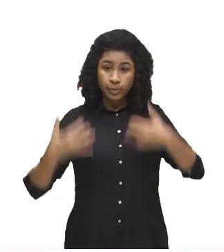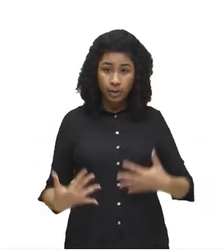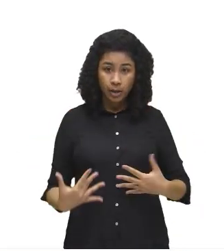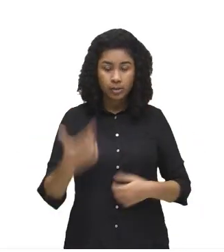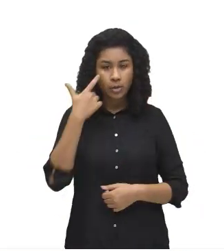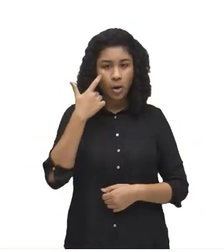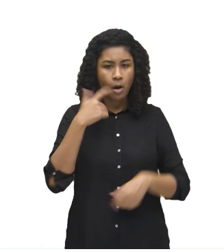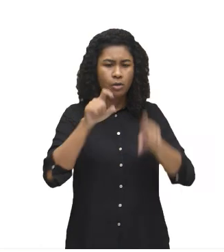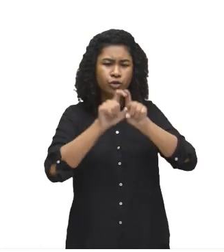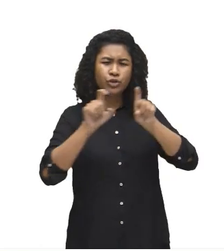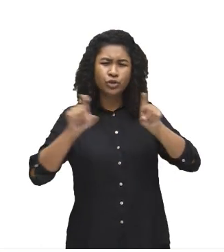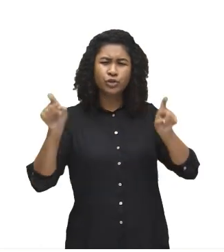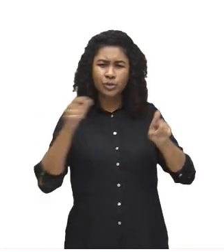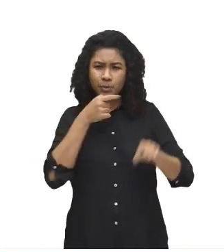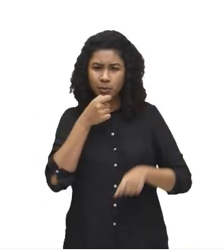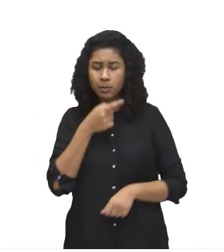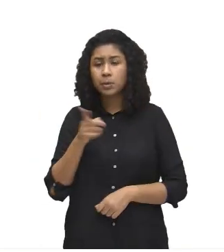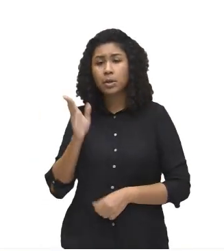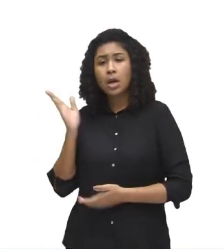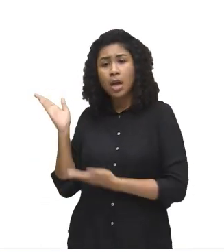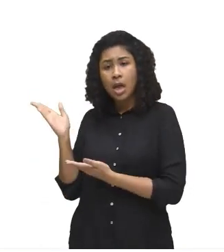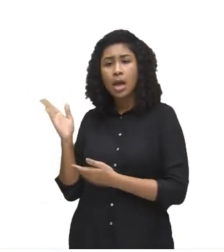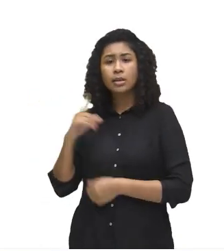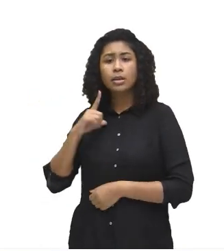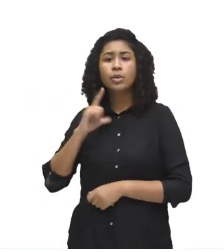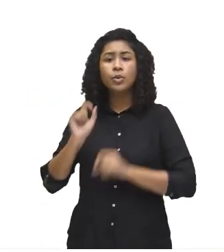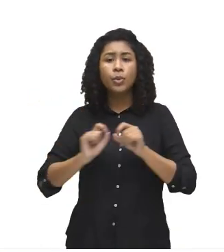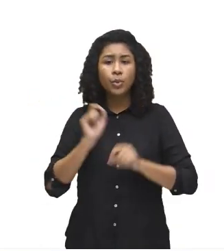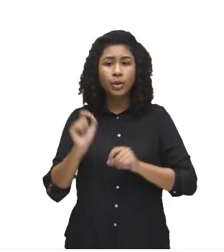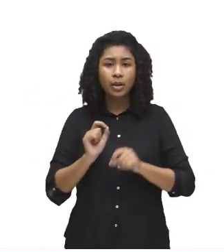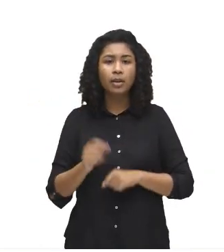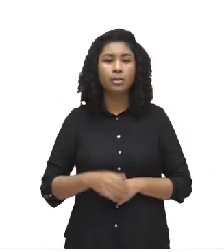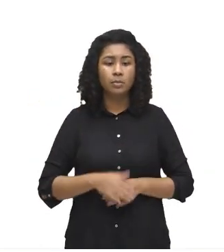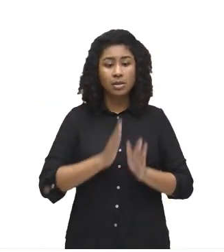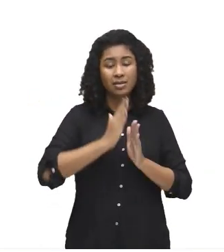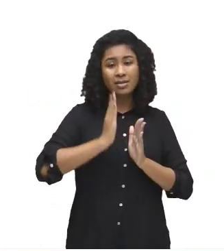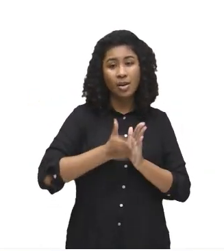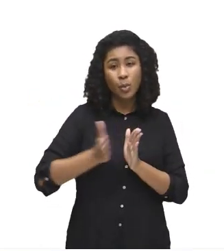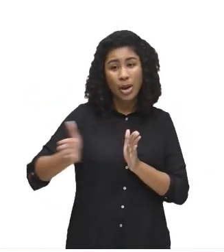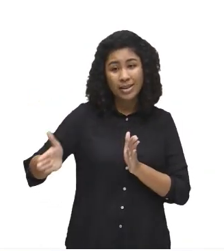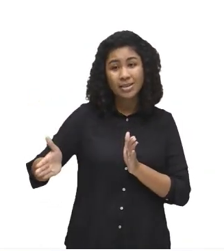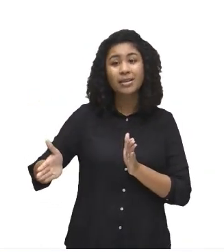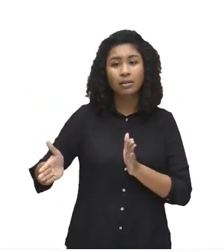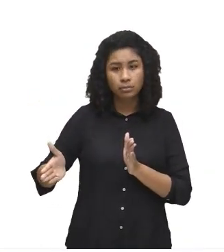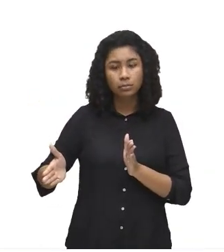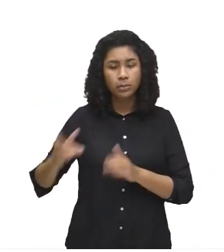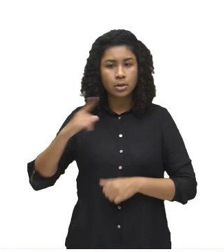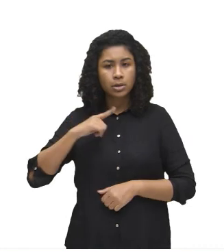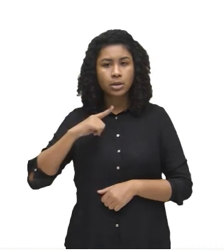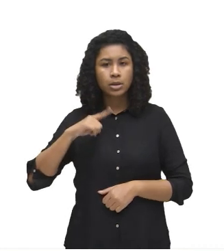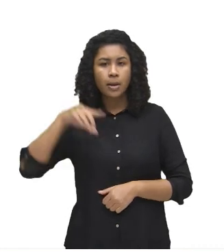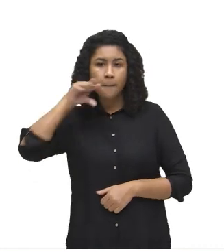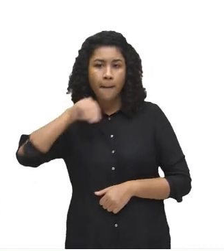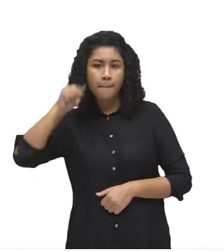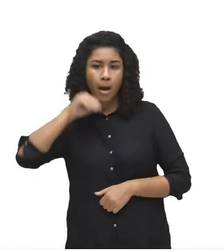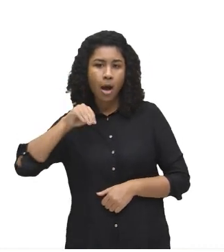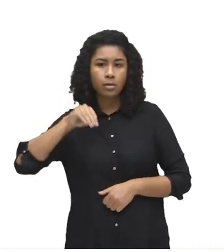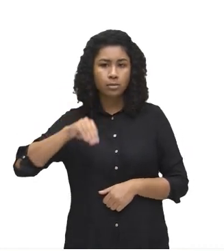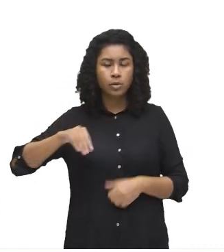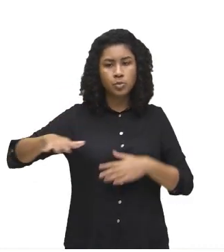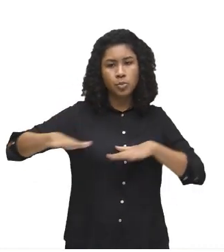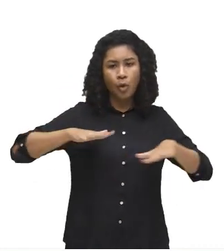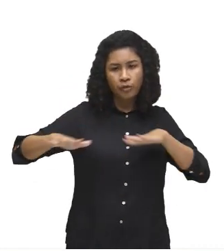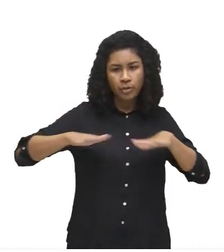cheirinhas indicam essa questão sequencial, né? Quando nós temos essa sequência da fala e também dos movimentos, é isso